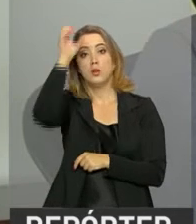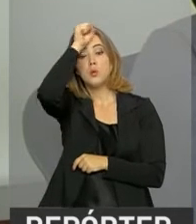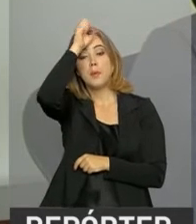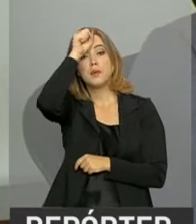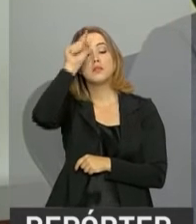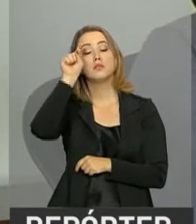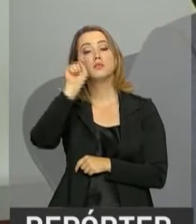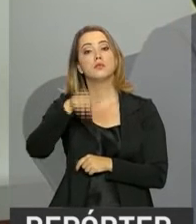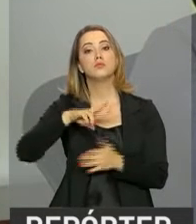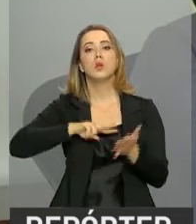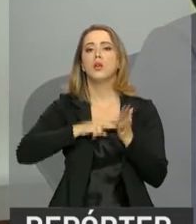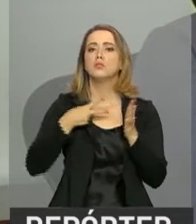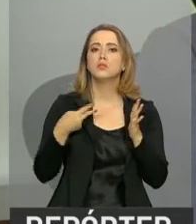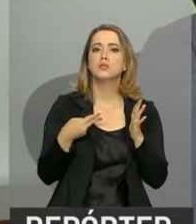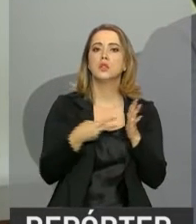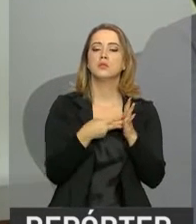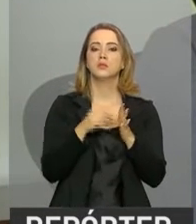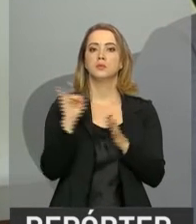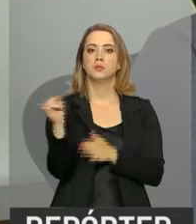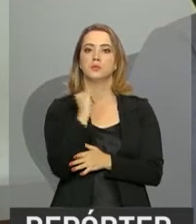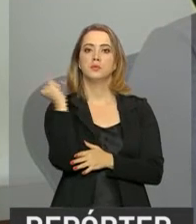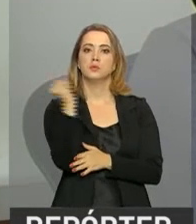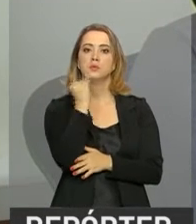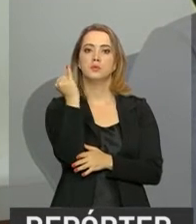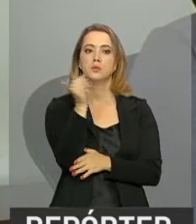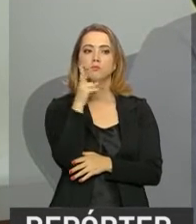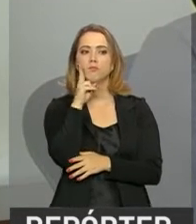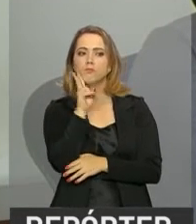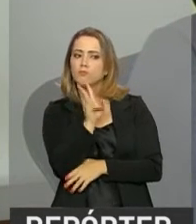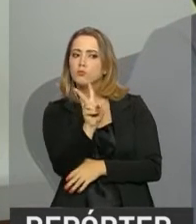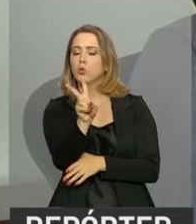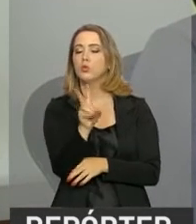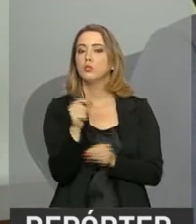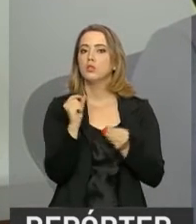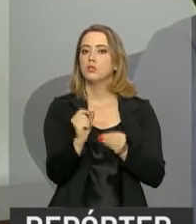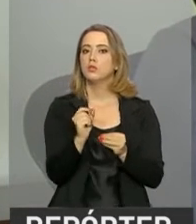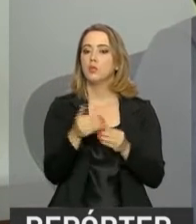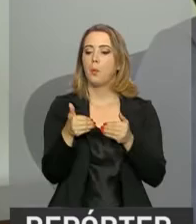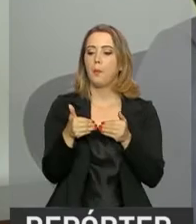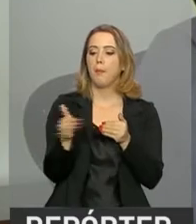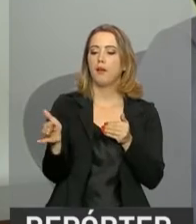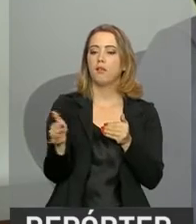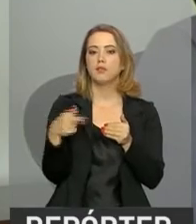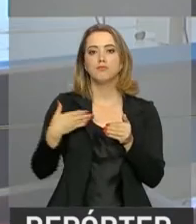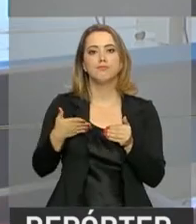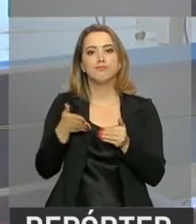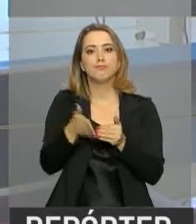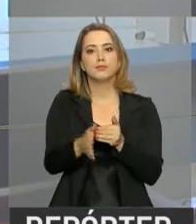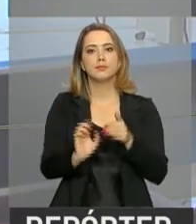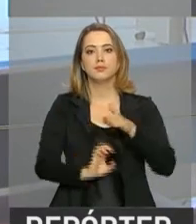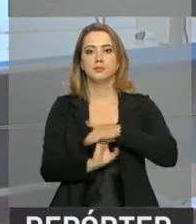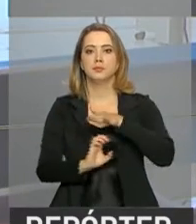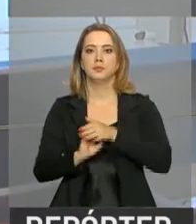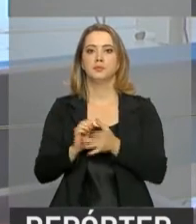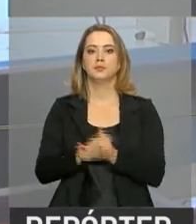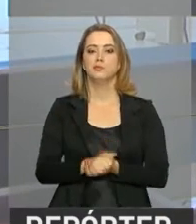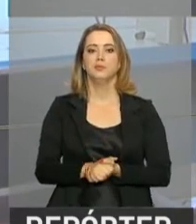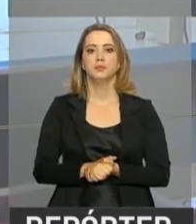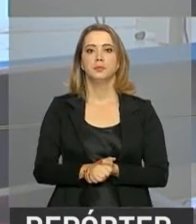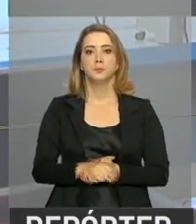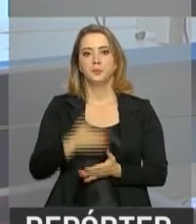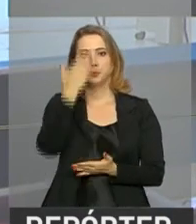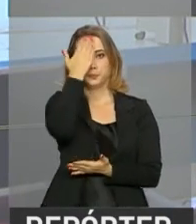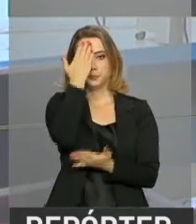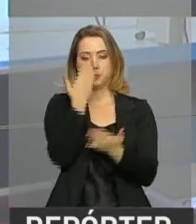verdade o é importante que o jovem chef aquilo como uma grande porta de entrada para a empresa a confiança